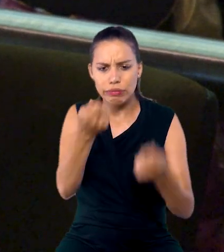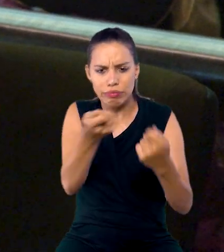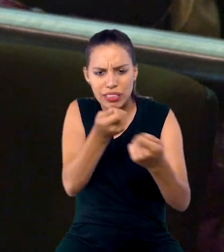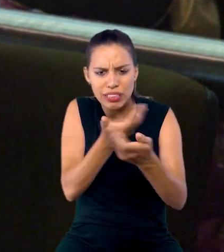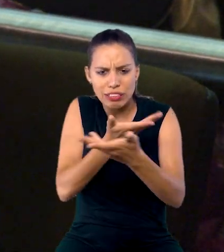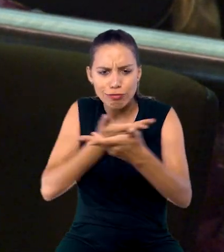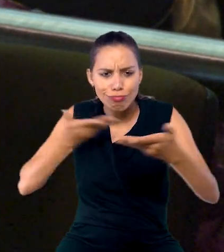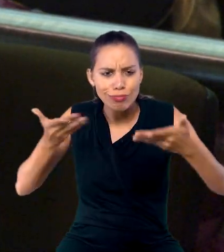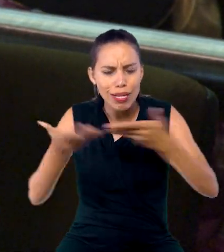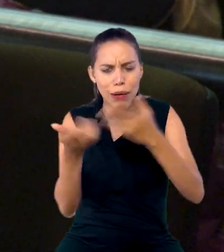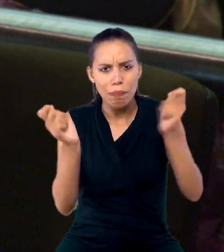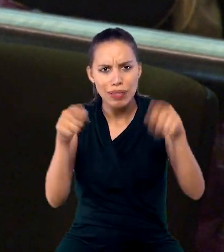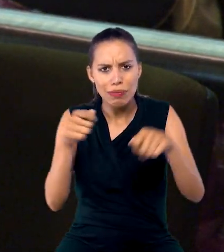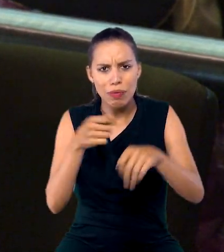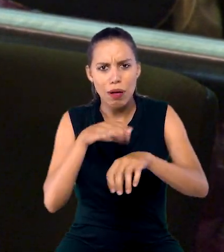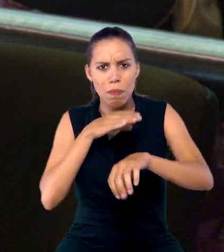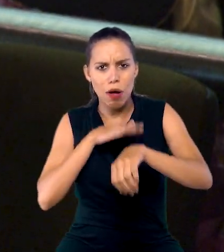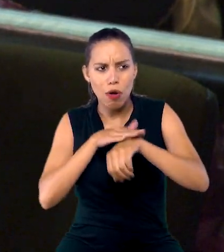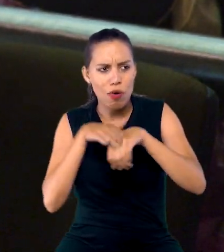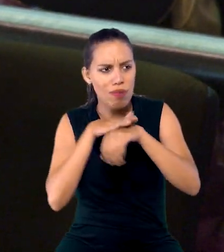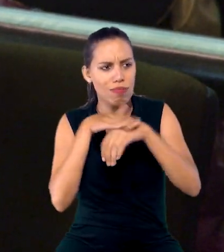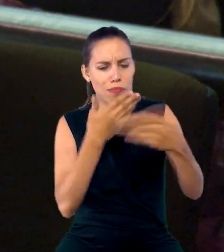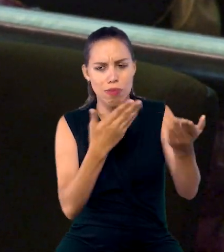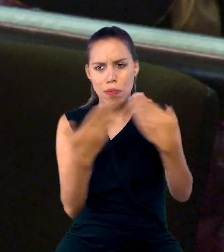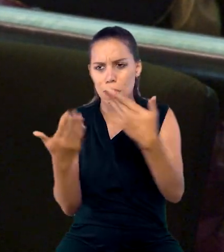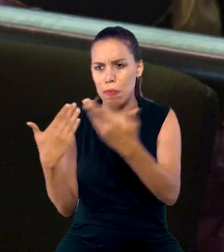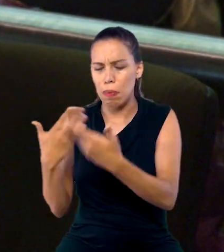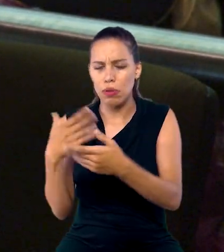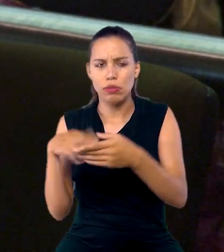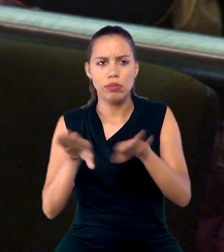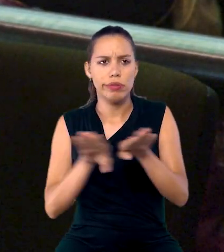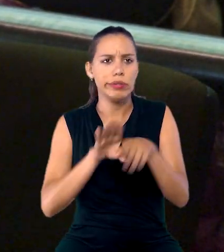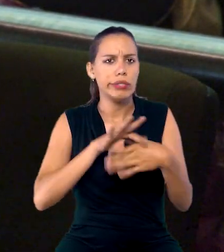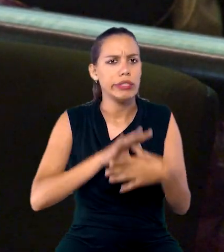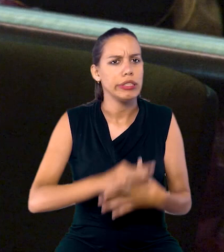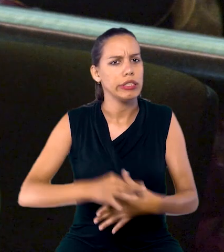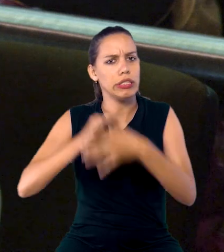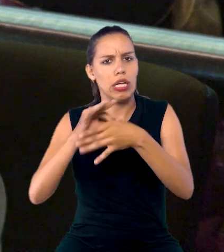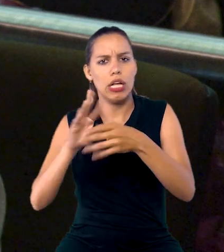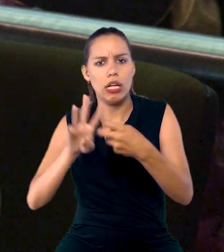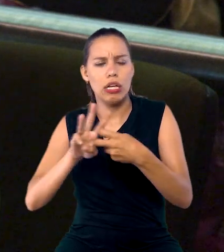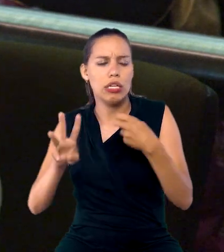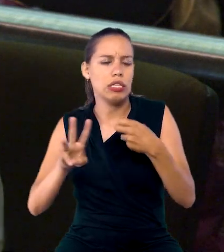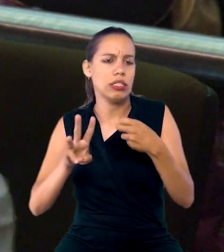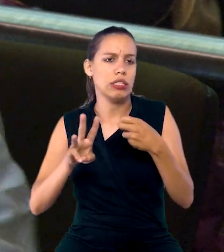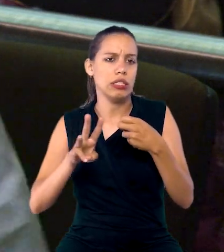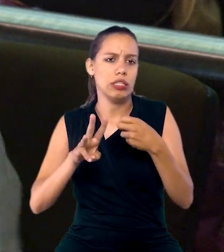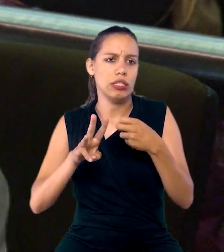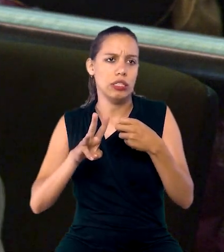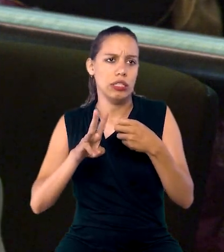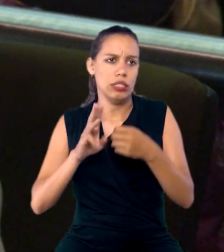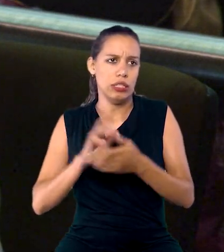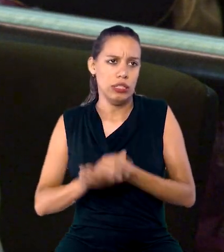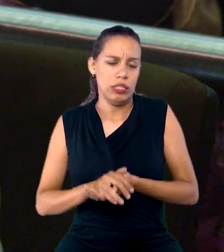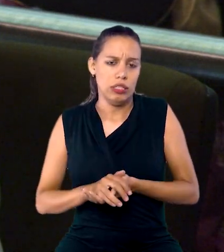de possibilidade de conversa com as lideranças ou indígenas de